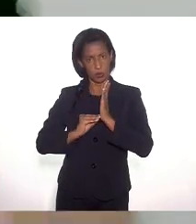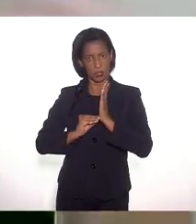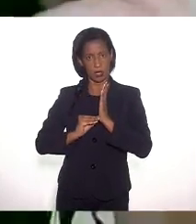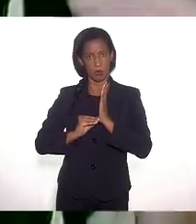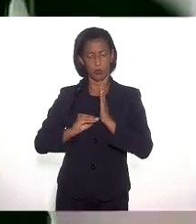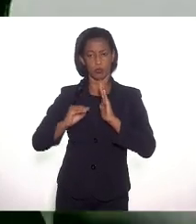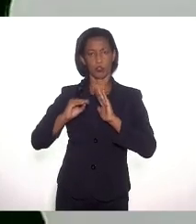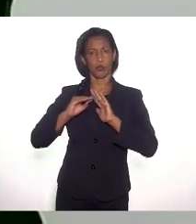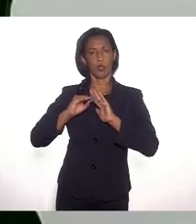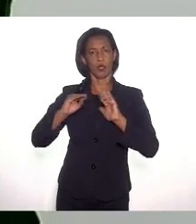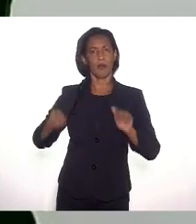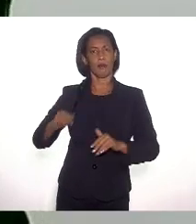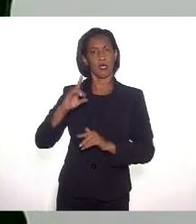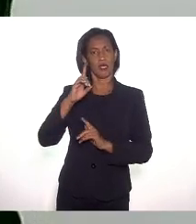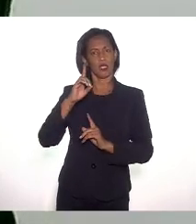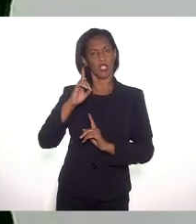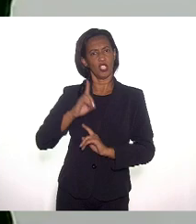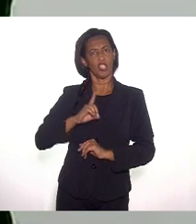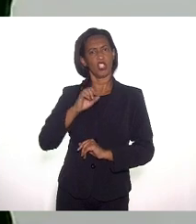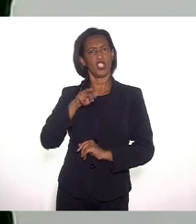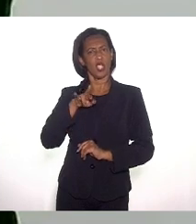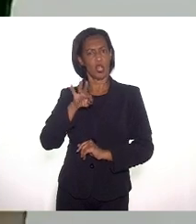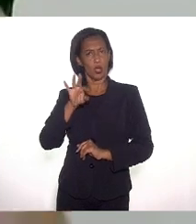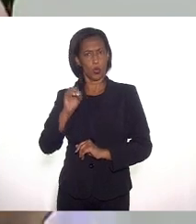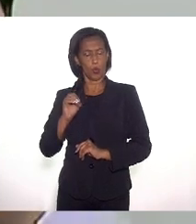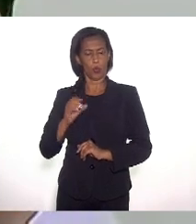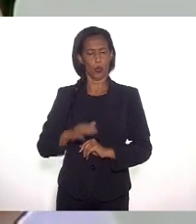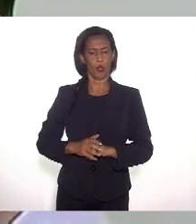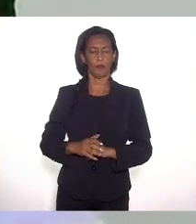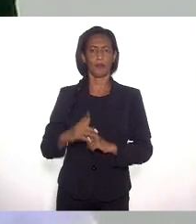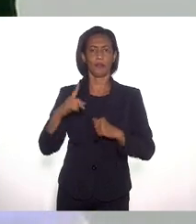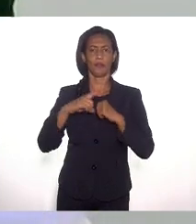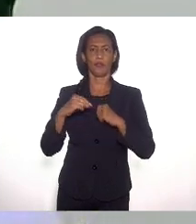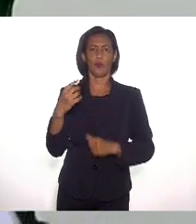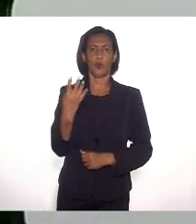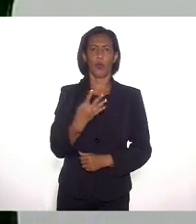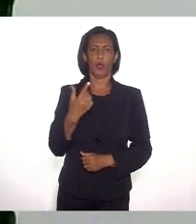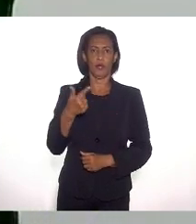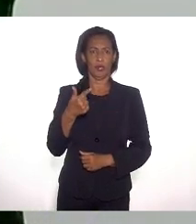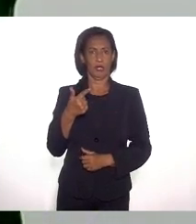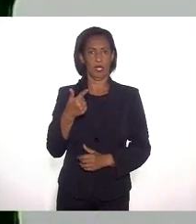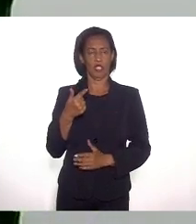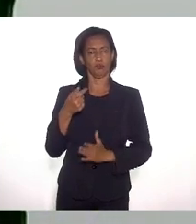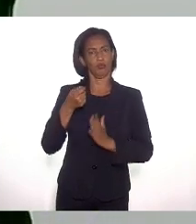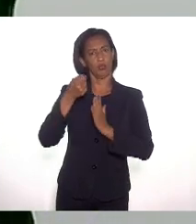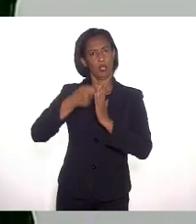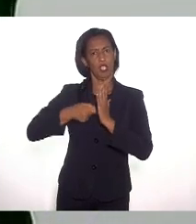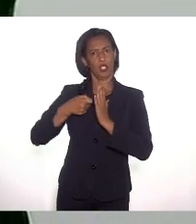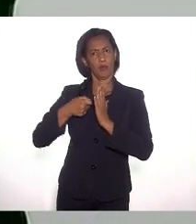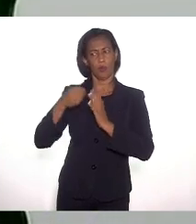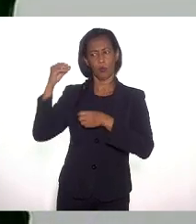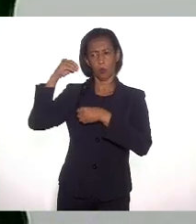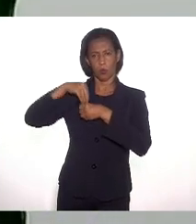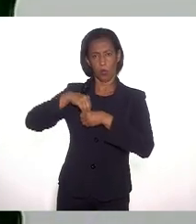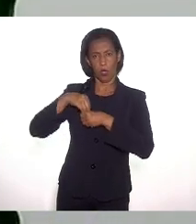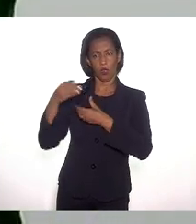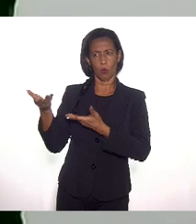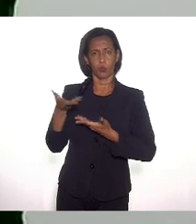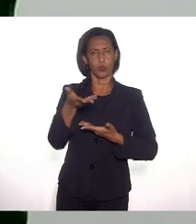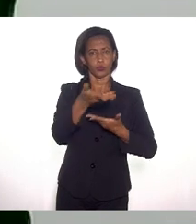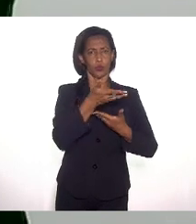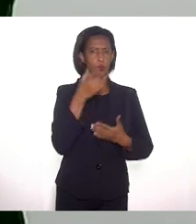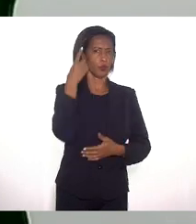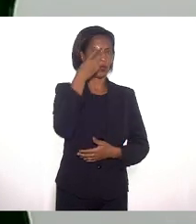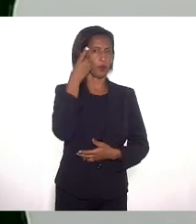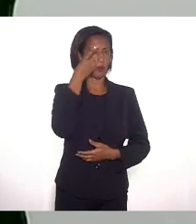diretora 651/2020, combinado com o parágrafo 2º do artigo 43 do regimento interno, convoco os senhores deputados